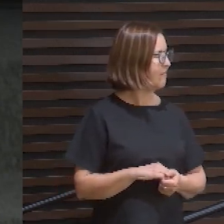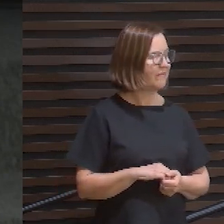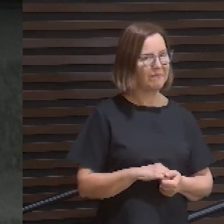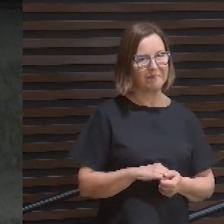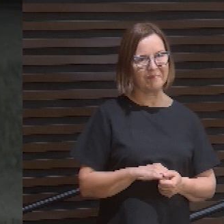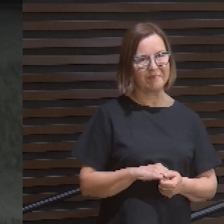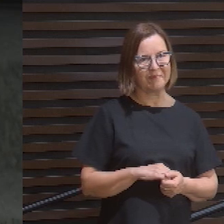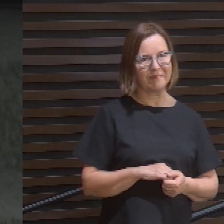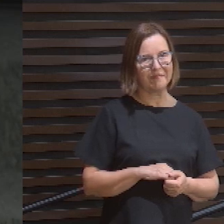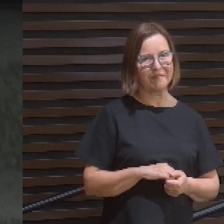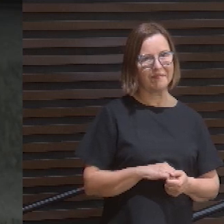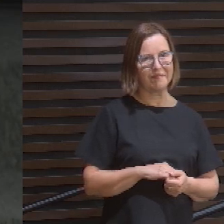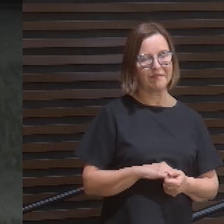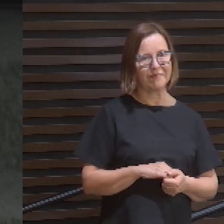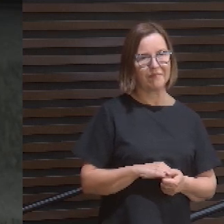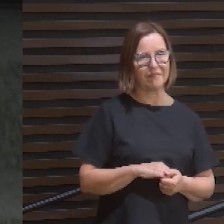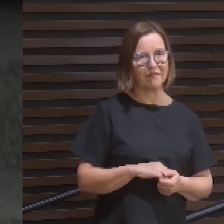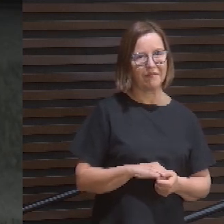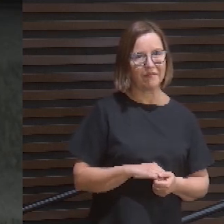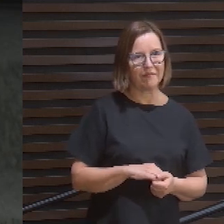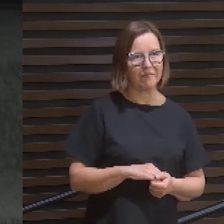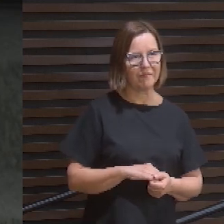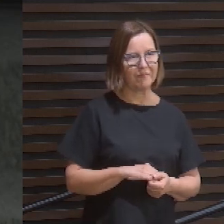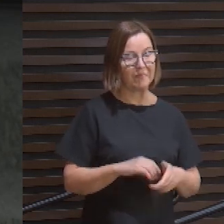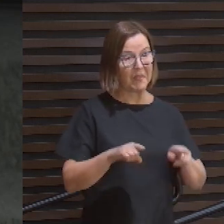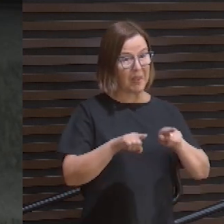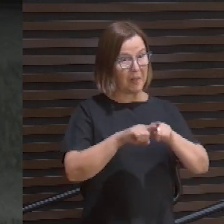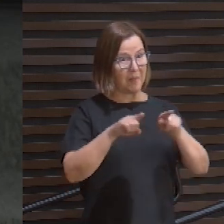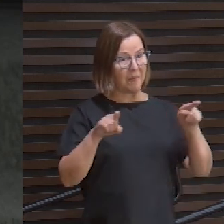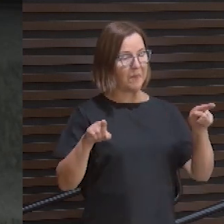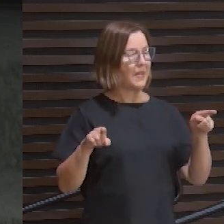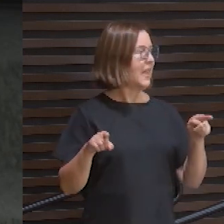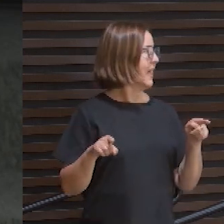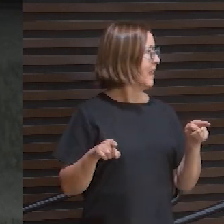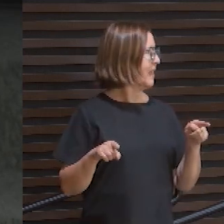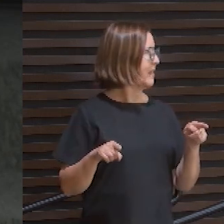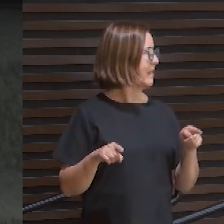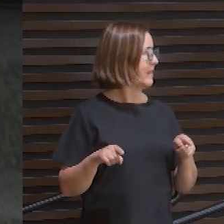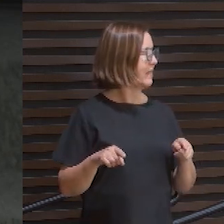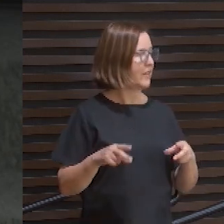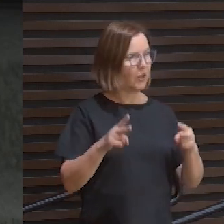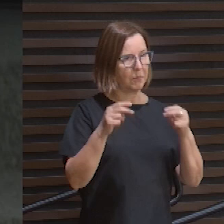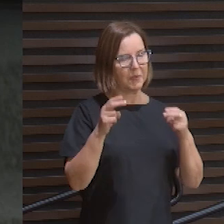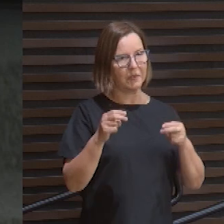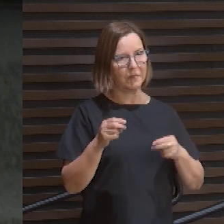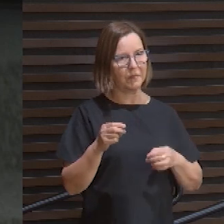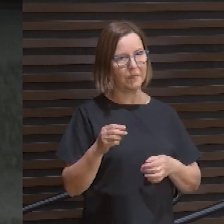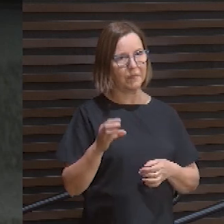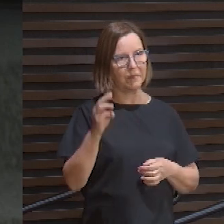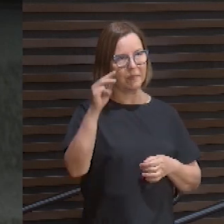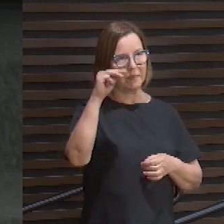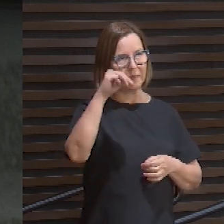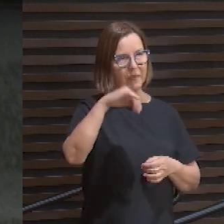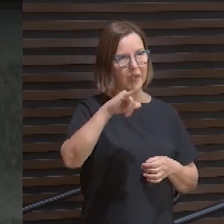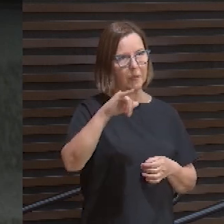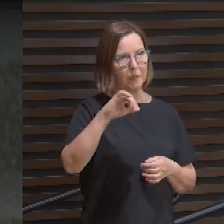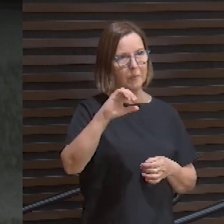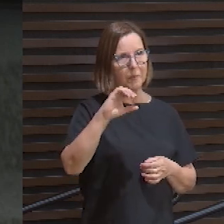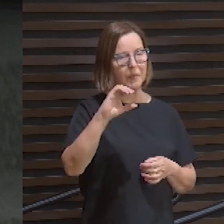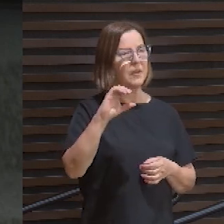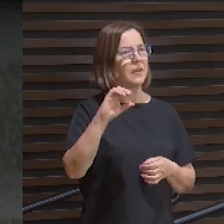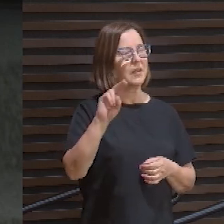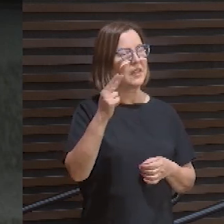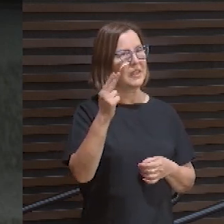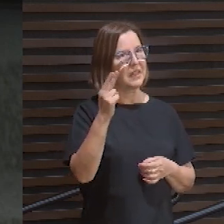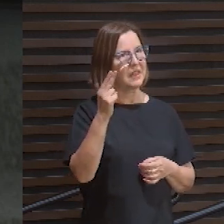Mas eles vão dizendo aqui, olha bem aqui, esse Michael Horton, quando Paulo diz